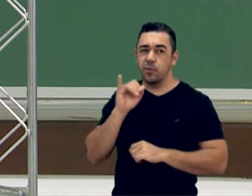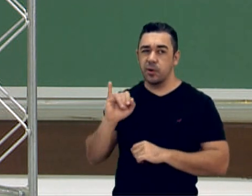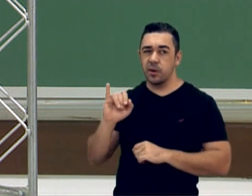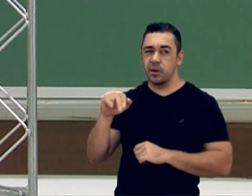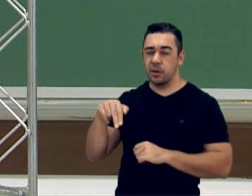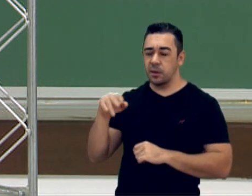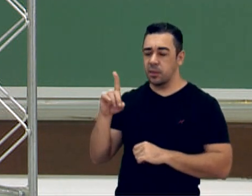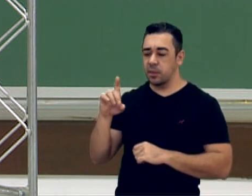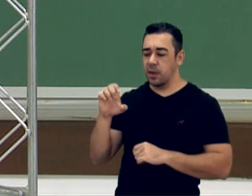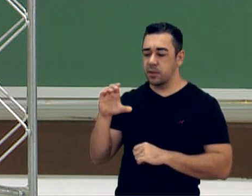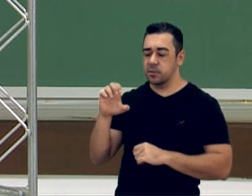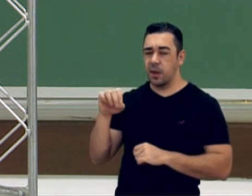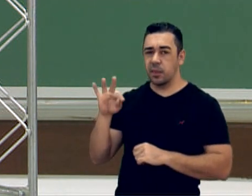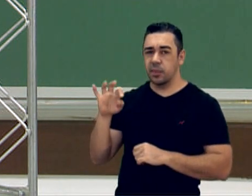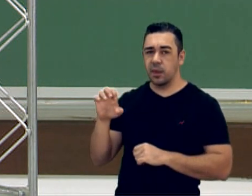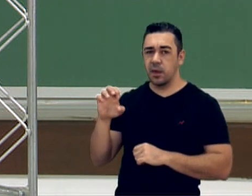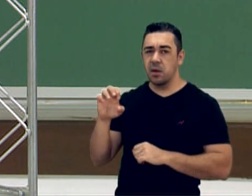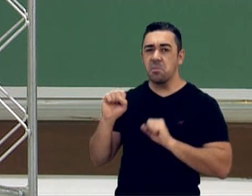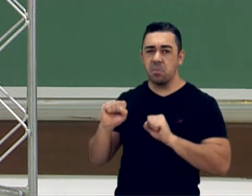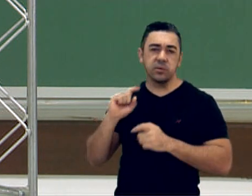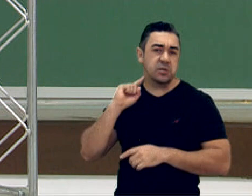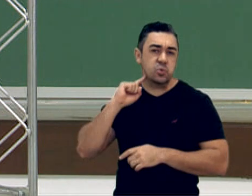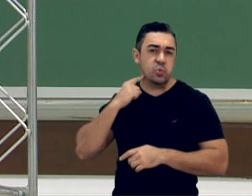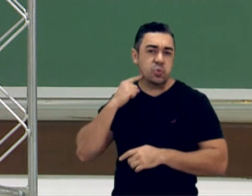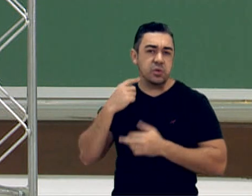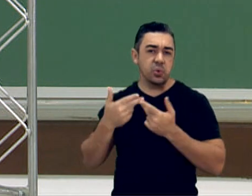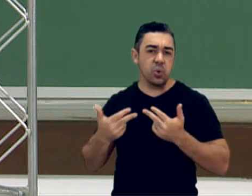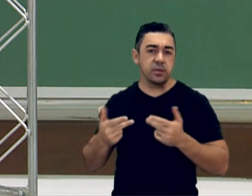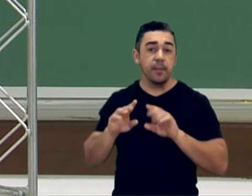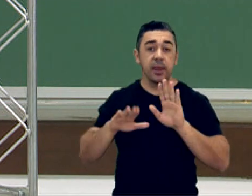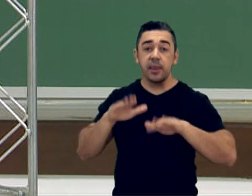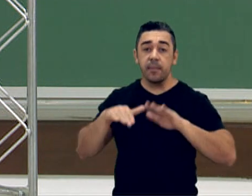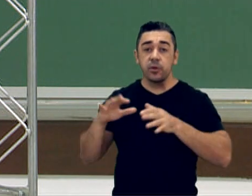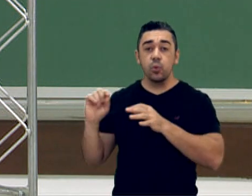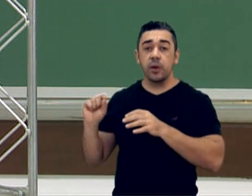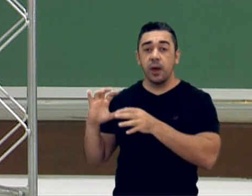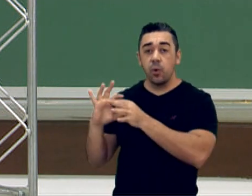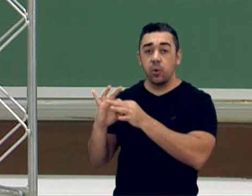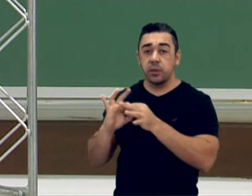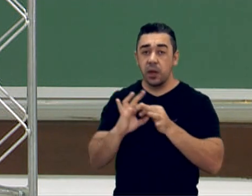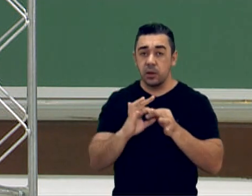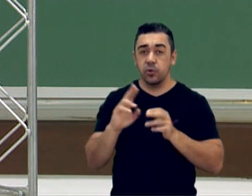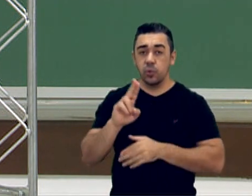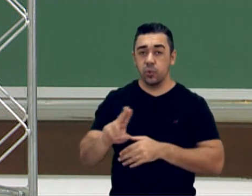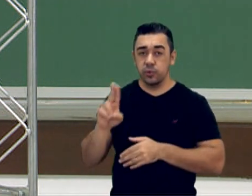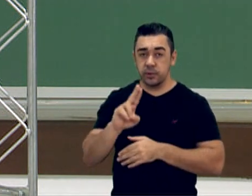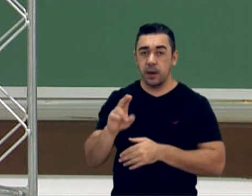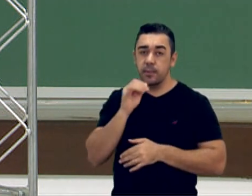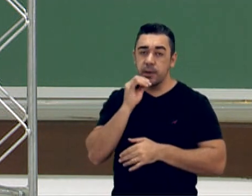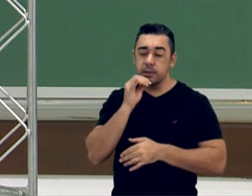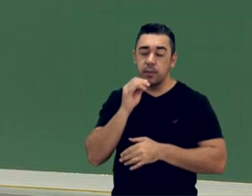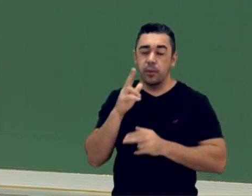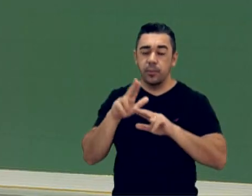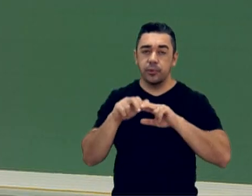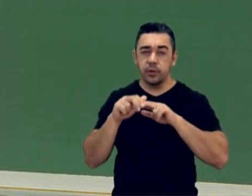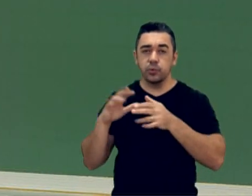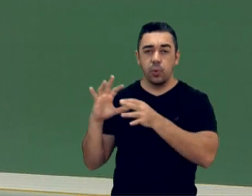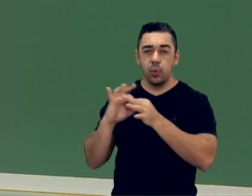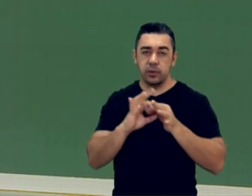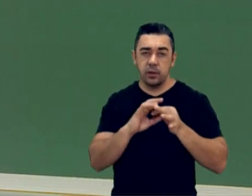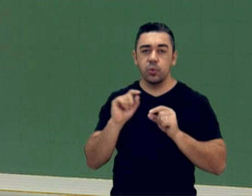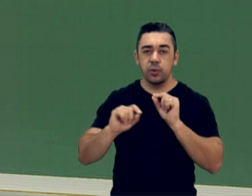indecente. Dirty pode significar sujo também, mas vai depender do contexto em que está sendo usado. E nesse contexto, está como